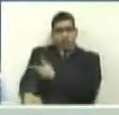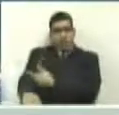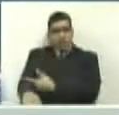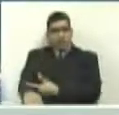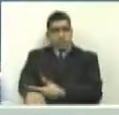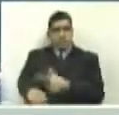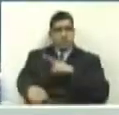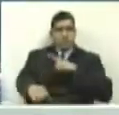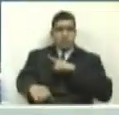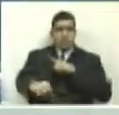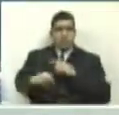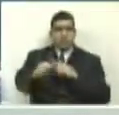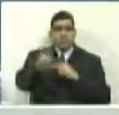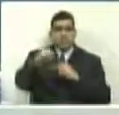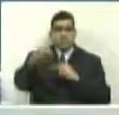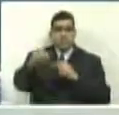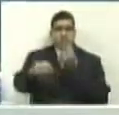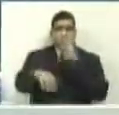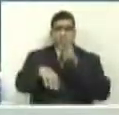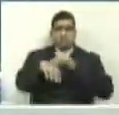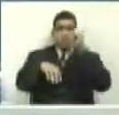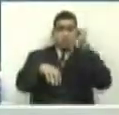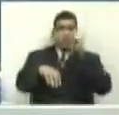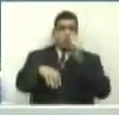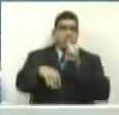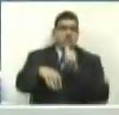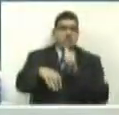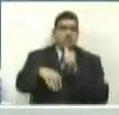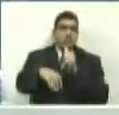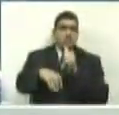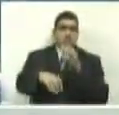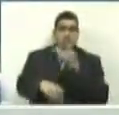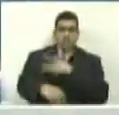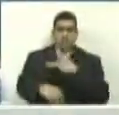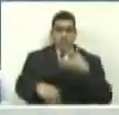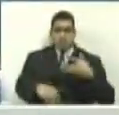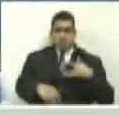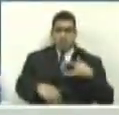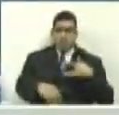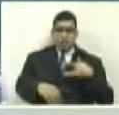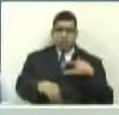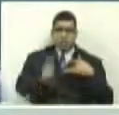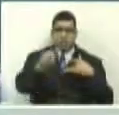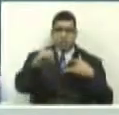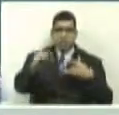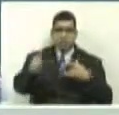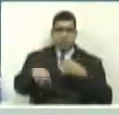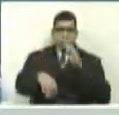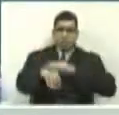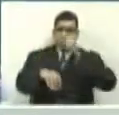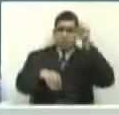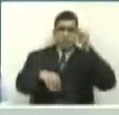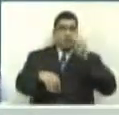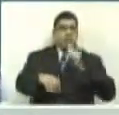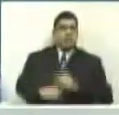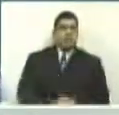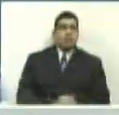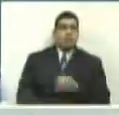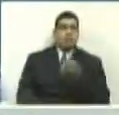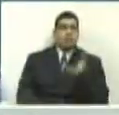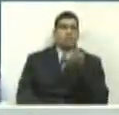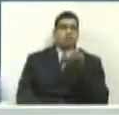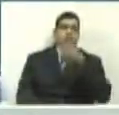estivesse 110% melhor, que a saúde estivesse 110% melhor, que